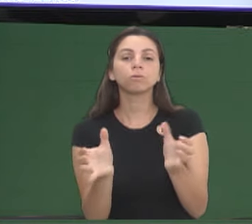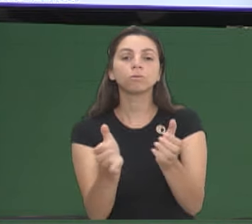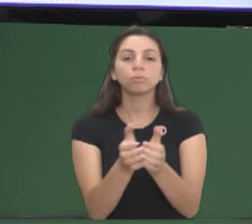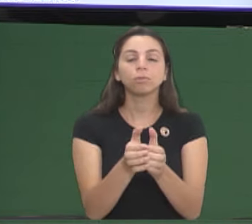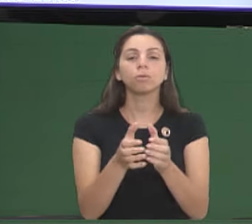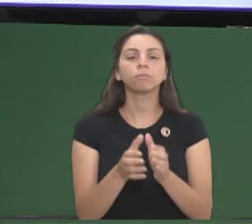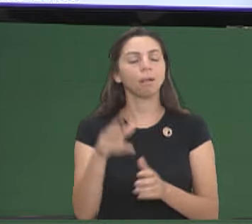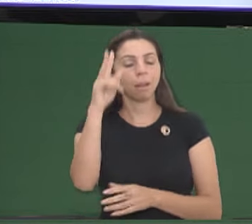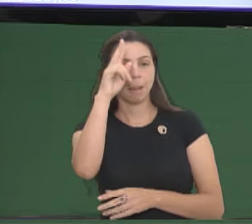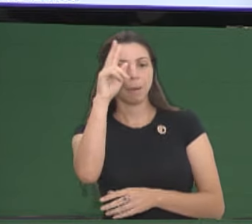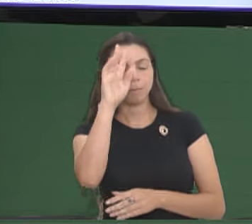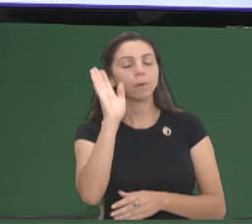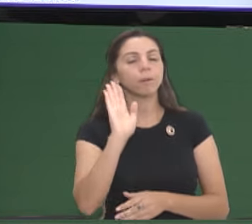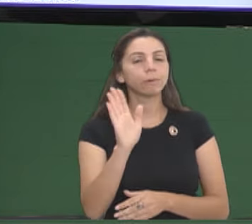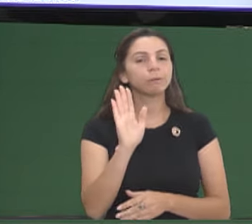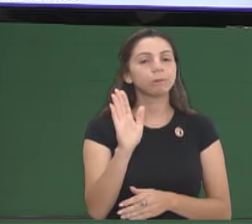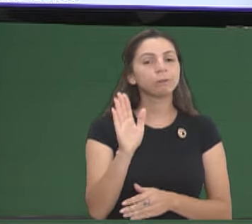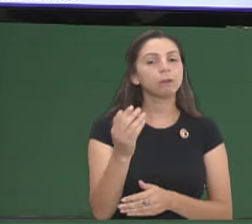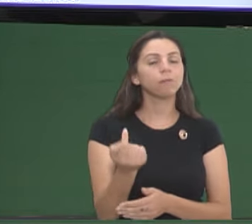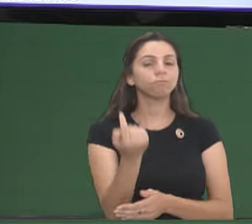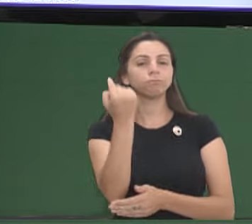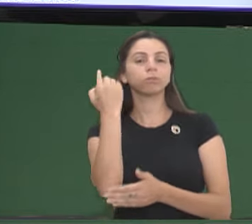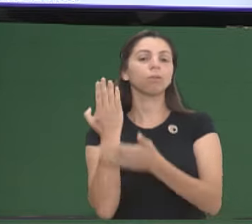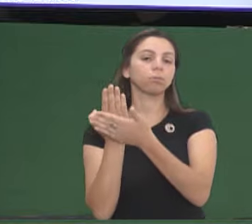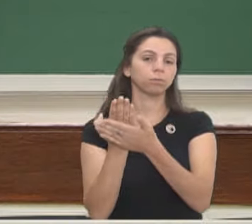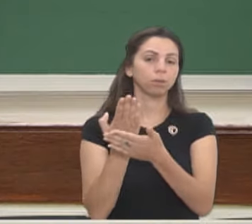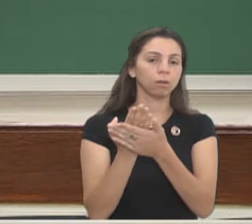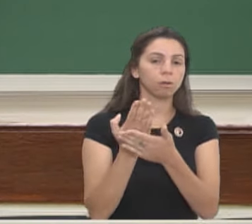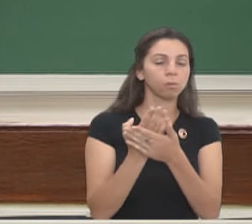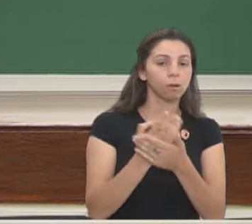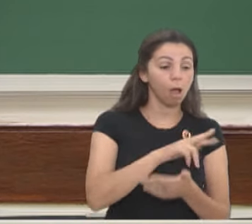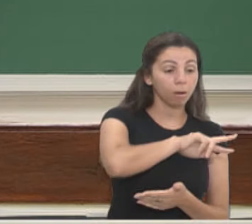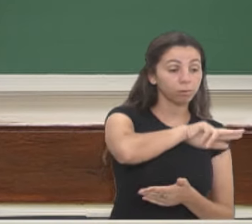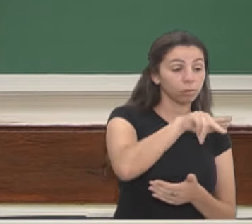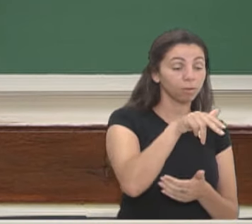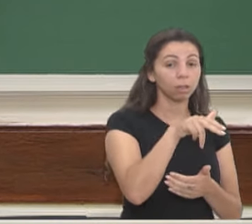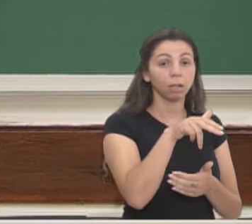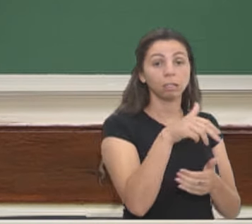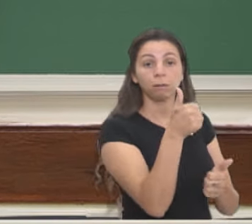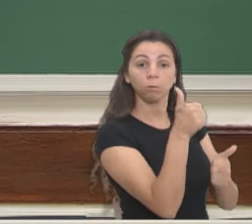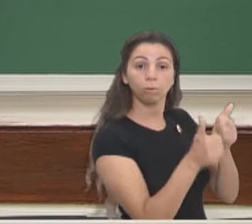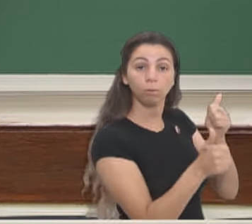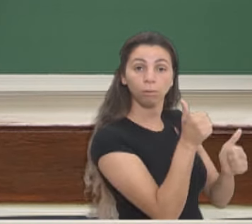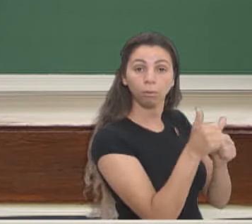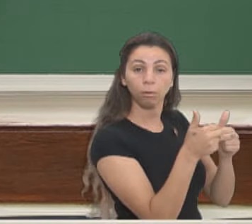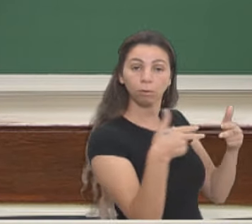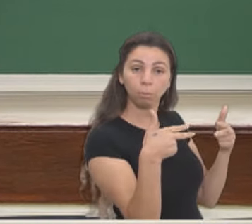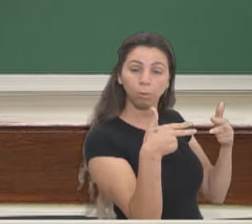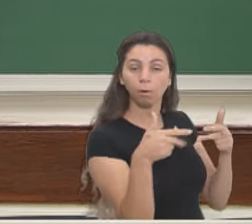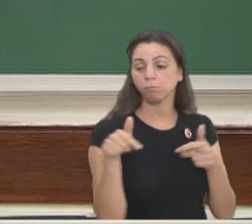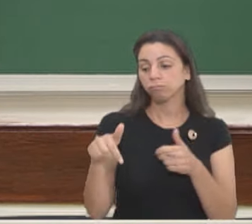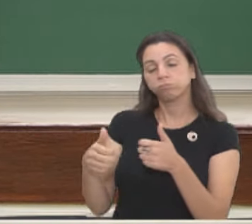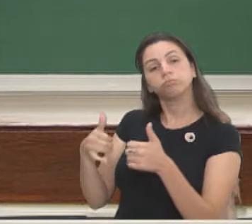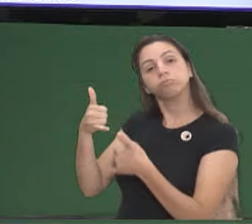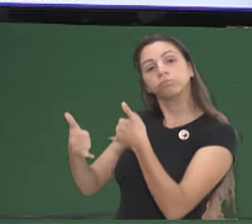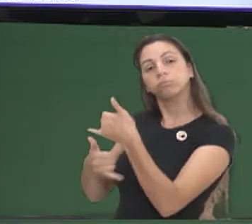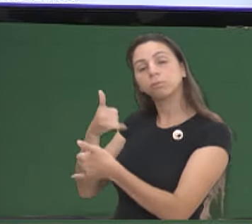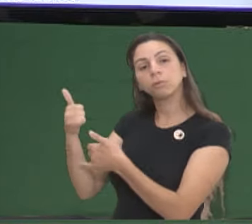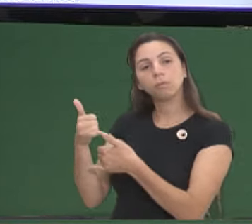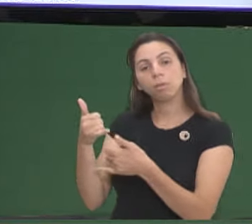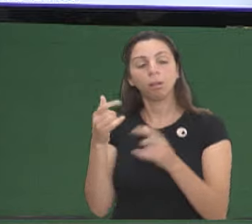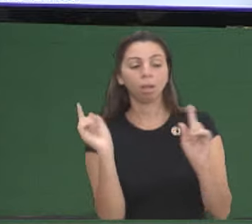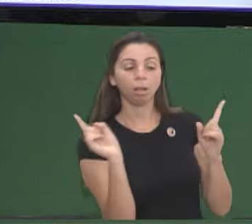gente já viu, né? A diferença do esporte para o jogo, da questão da competitividade